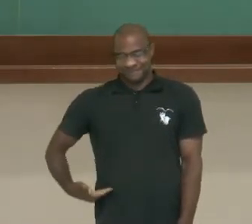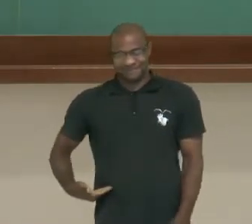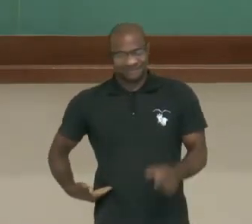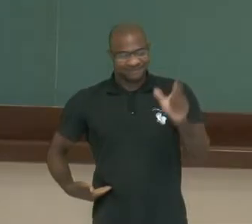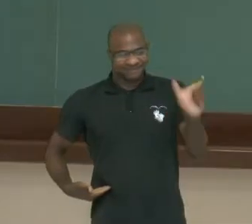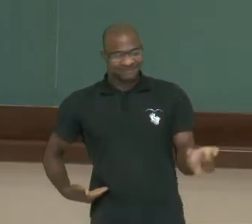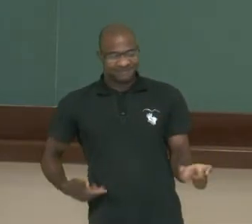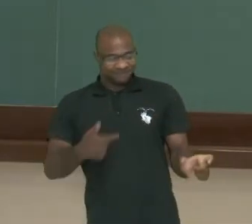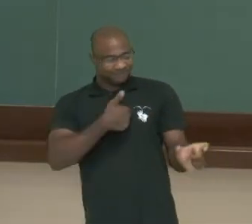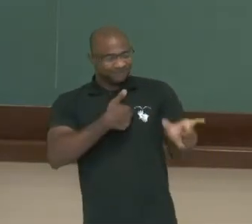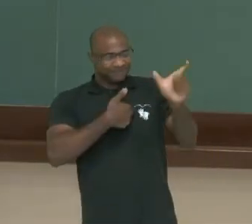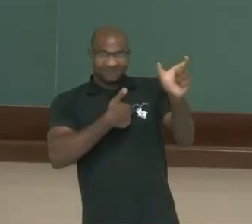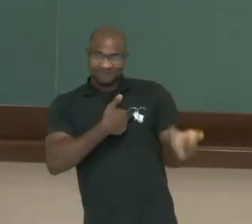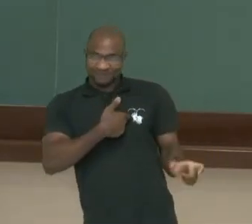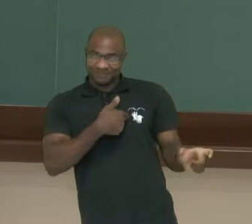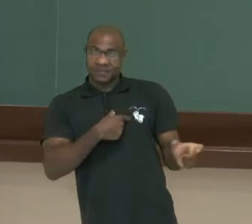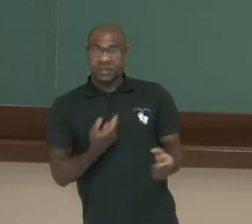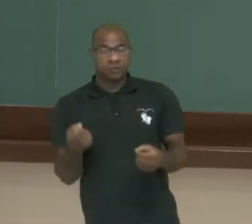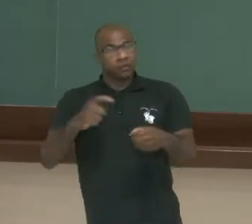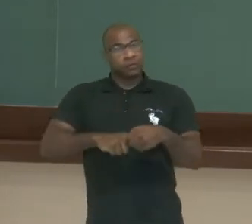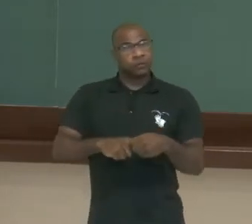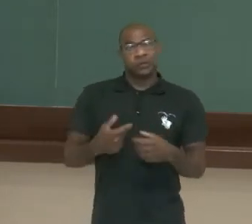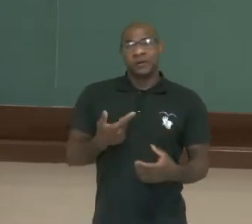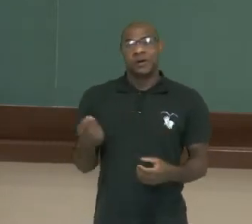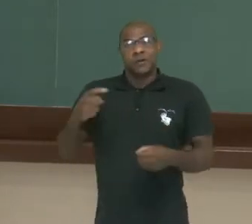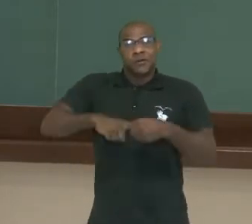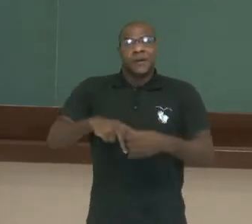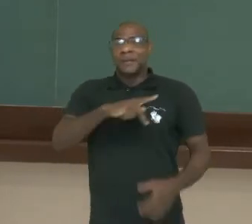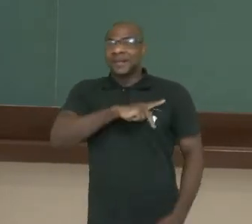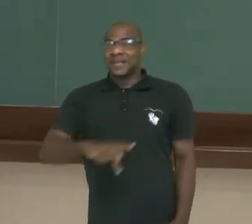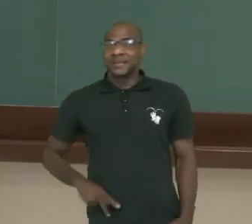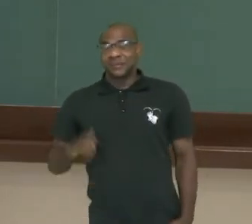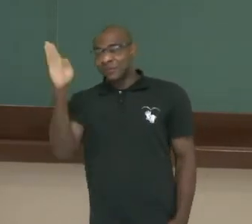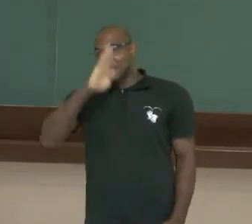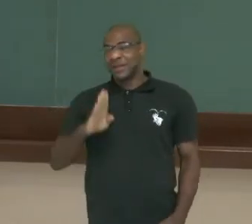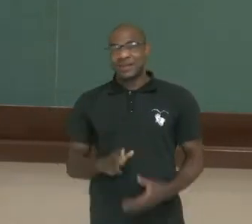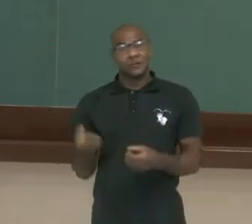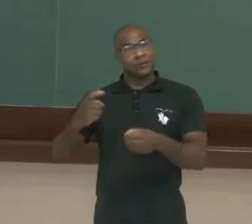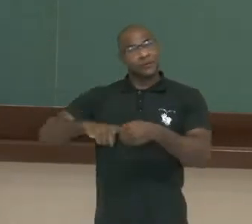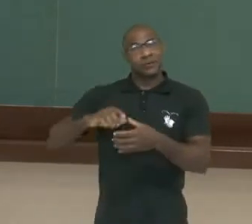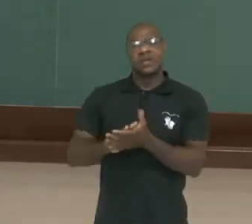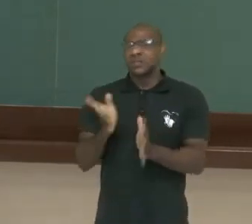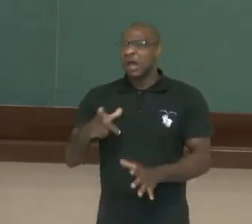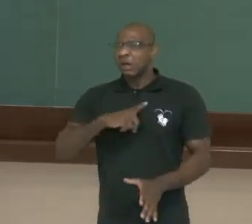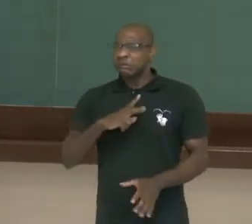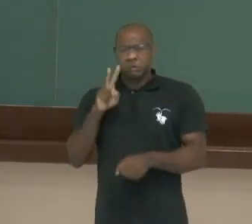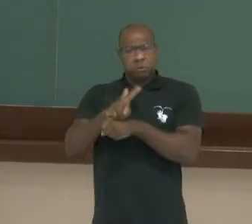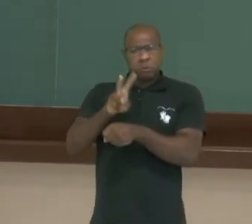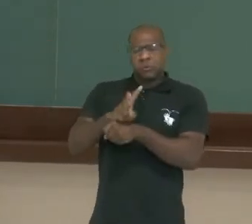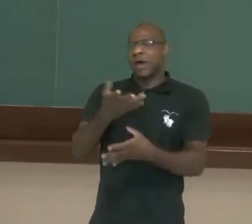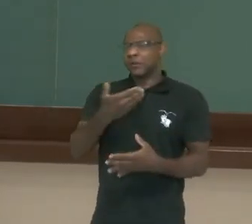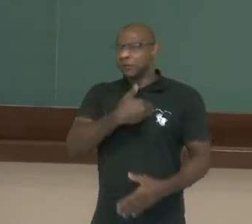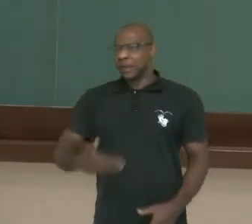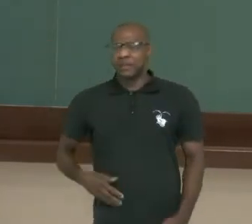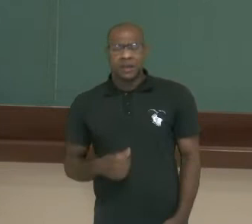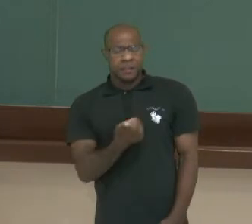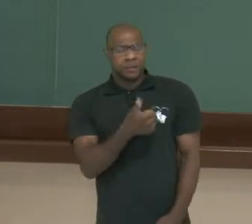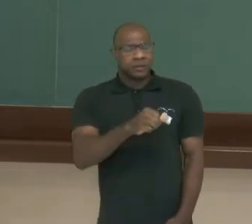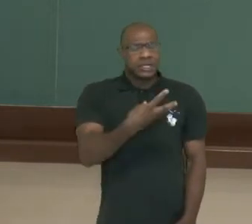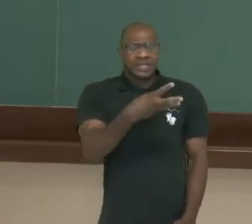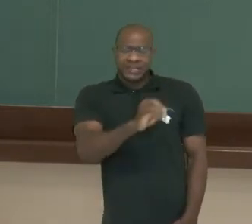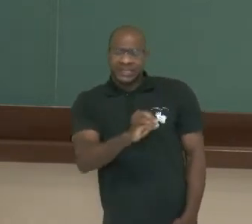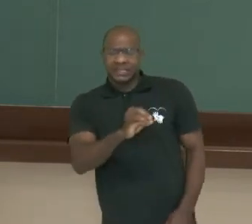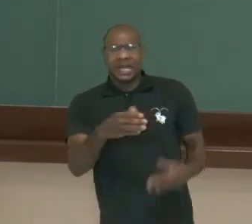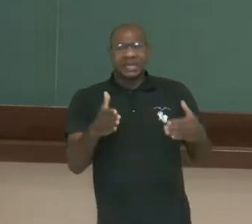Sim, Getúlio Vargas voltou a ser presidente do Brasil. Ele que já havia governado o Brasil entre 1930